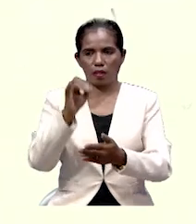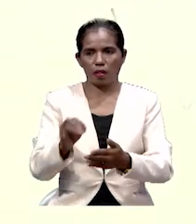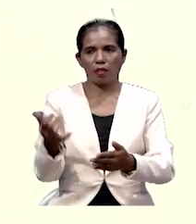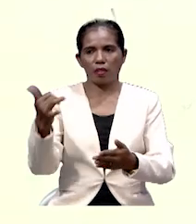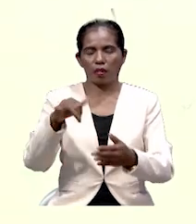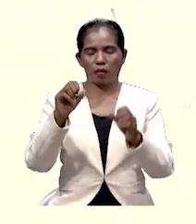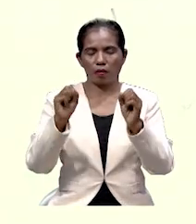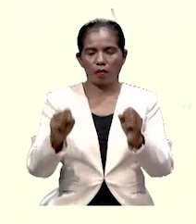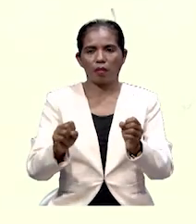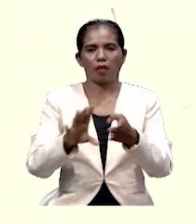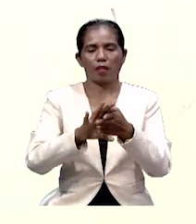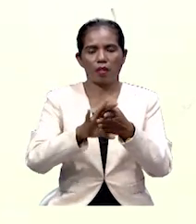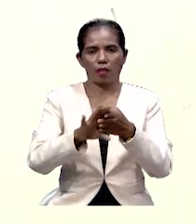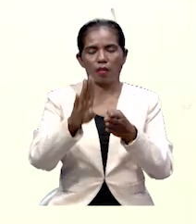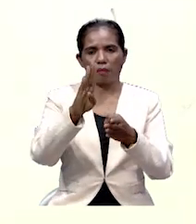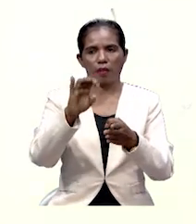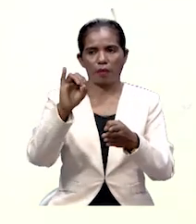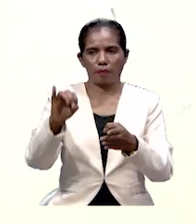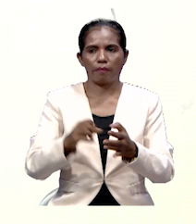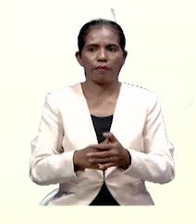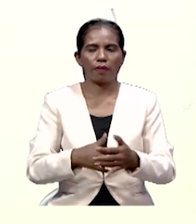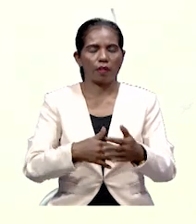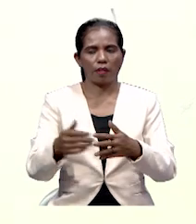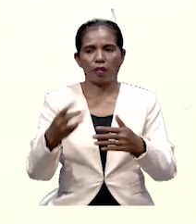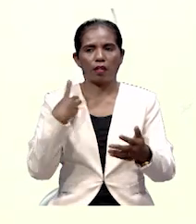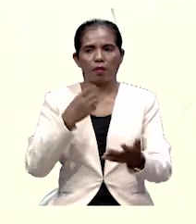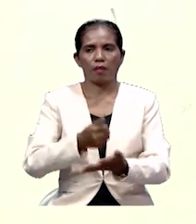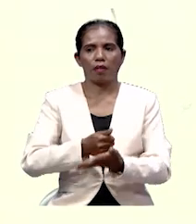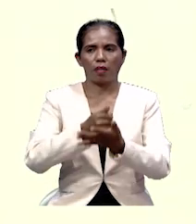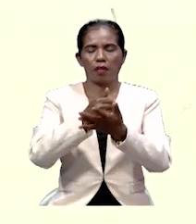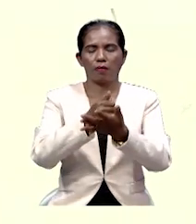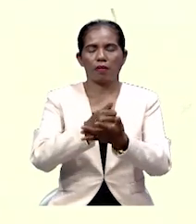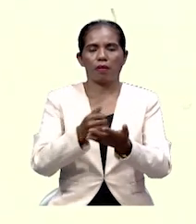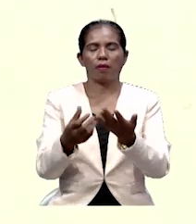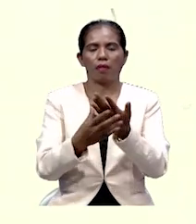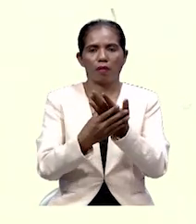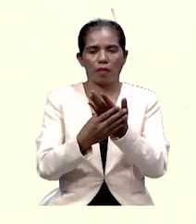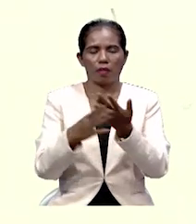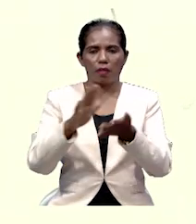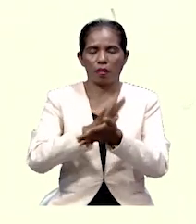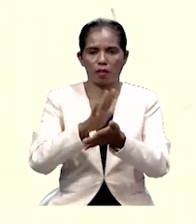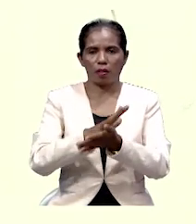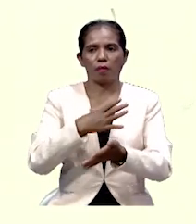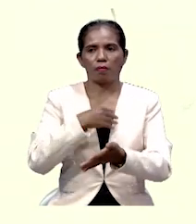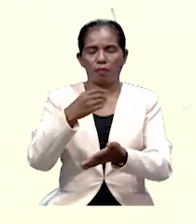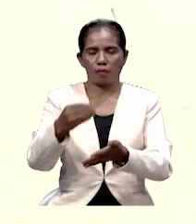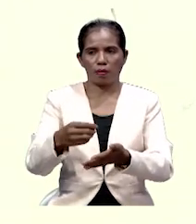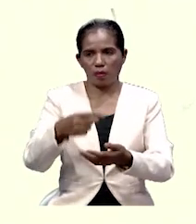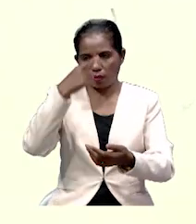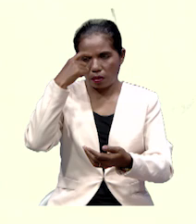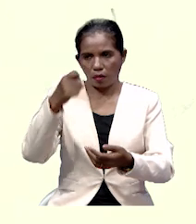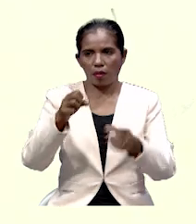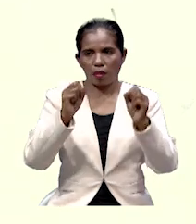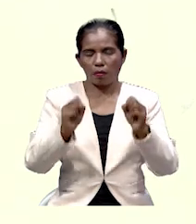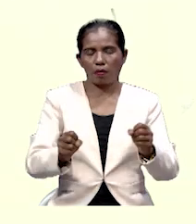bele hetang hetili mai behan sa normal de tamia atenda ho surta muti mai be surta muti mus bali tu tamba bele